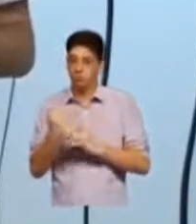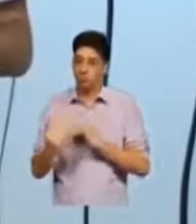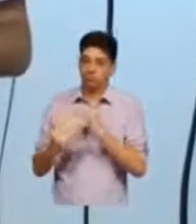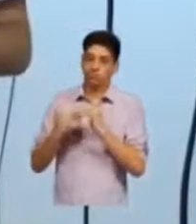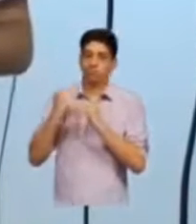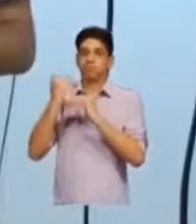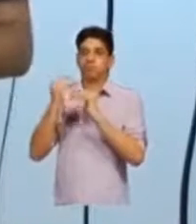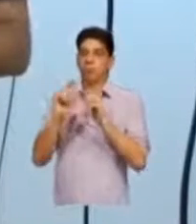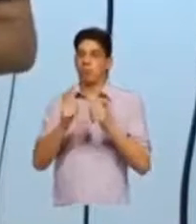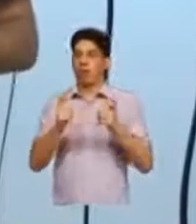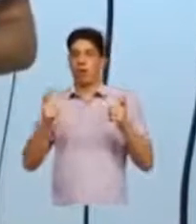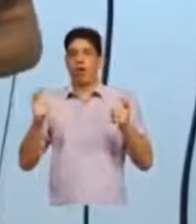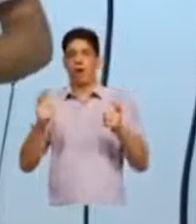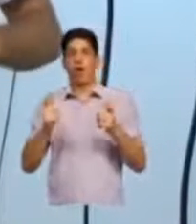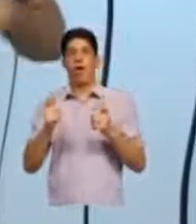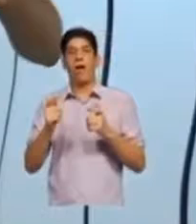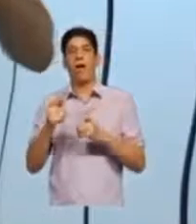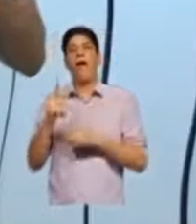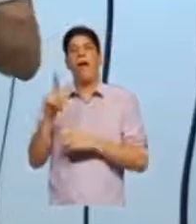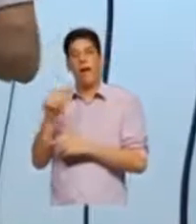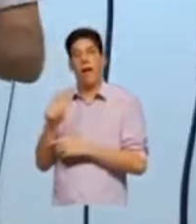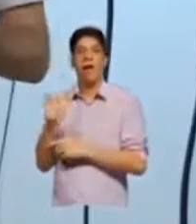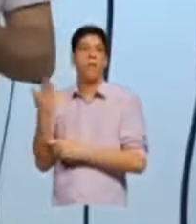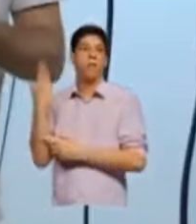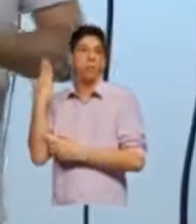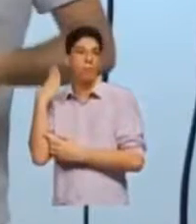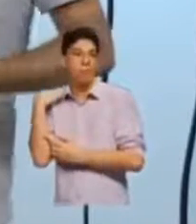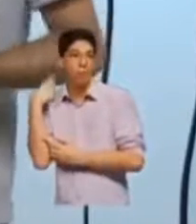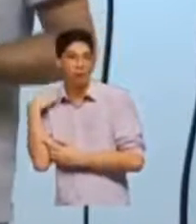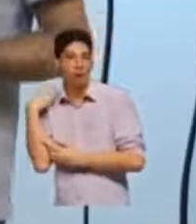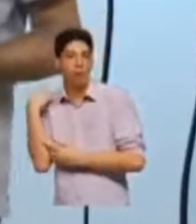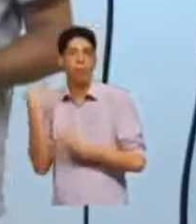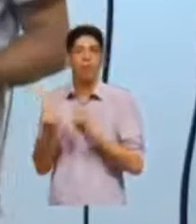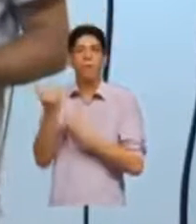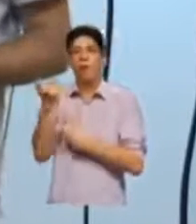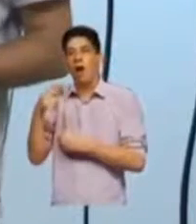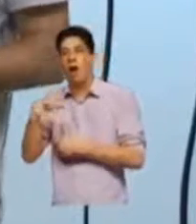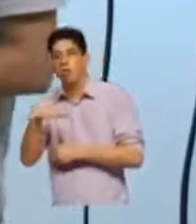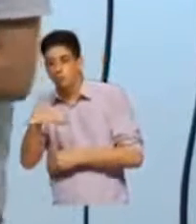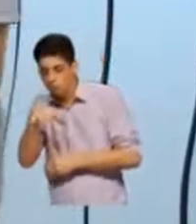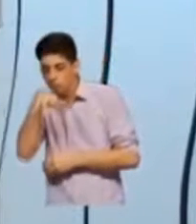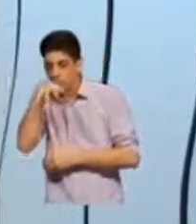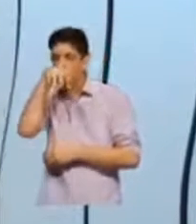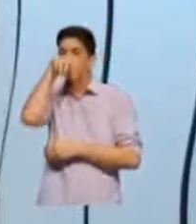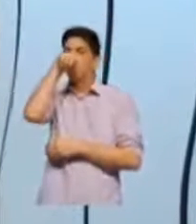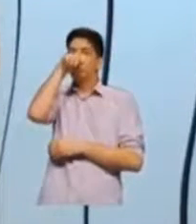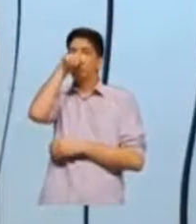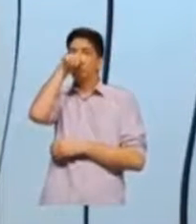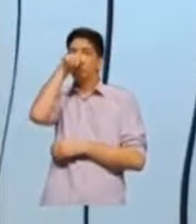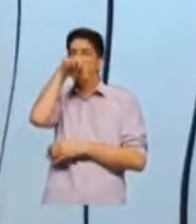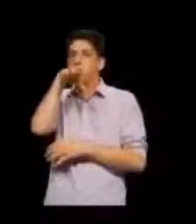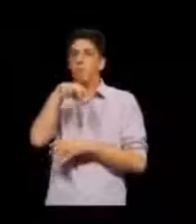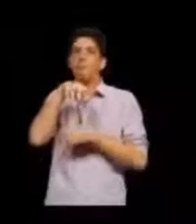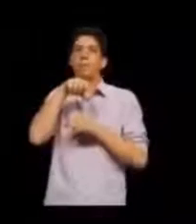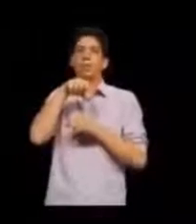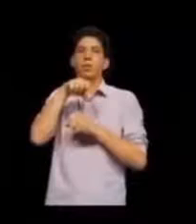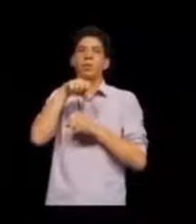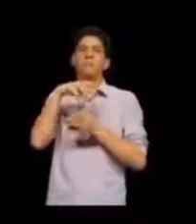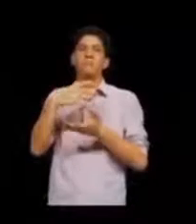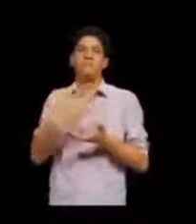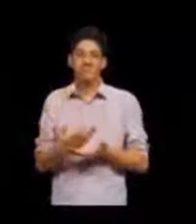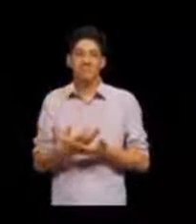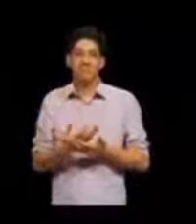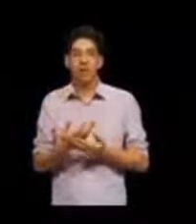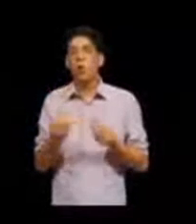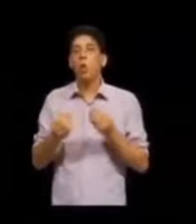peste pulmonares, que vai ser transmitida também pelo ar, que vai dar complicações pulmonares. Transmissão,